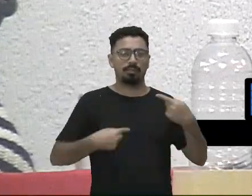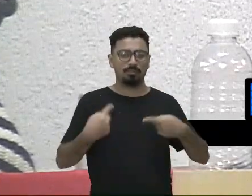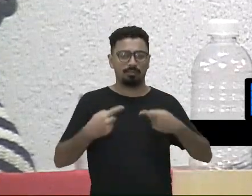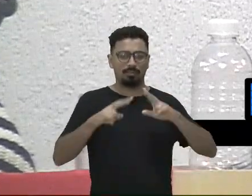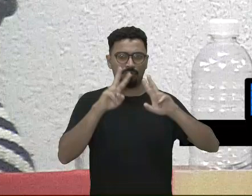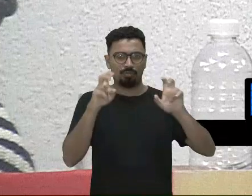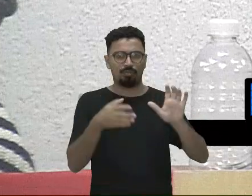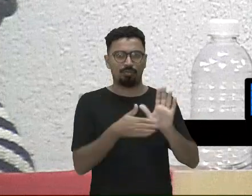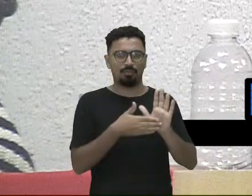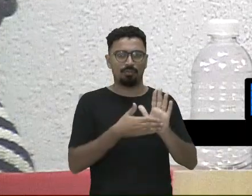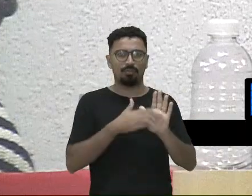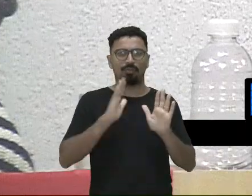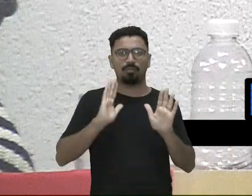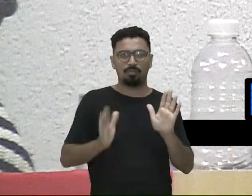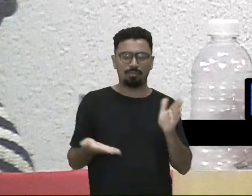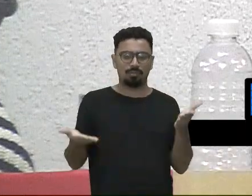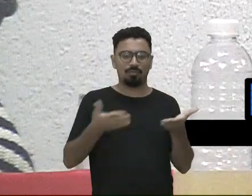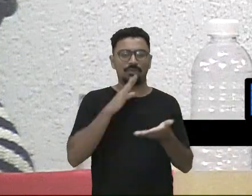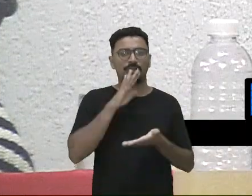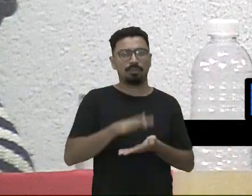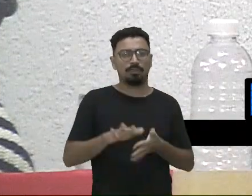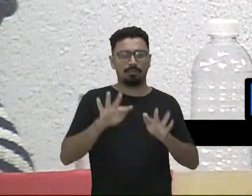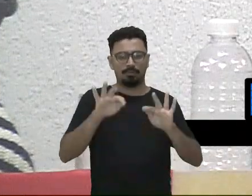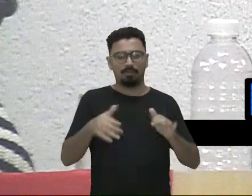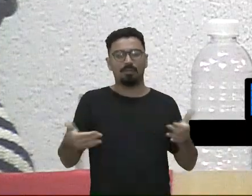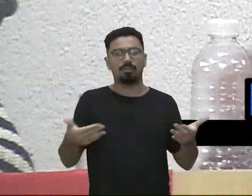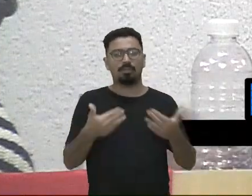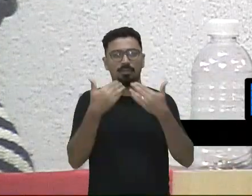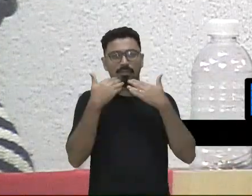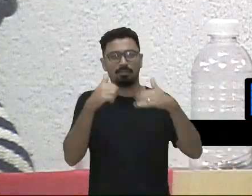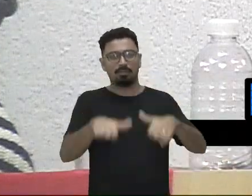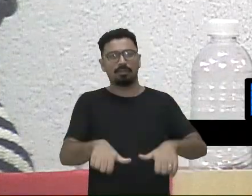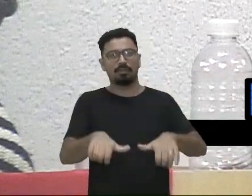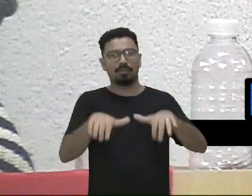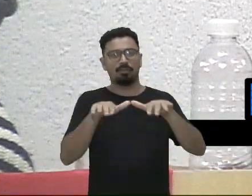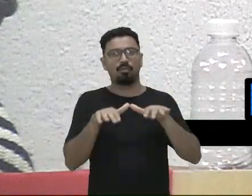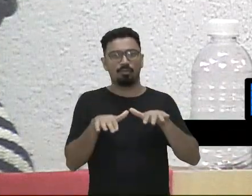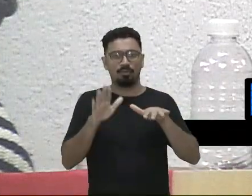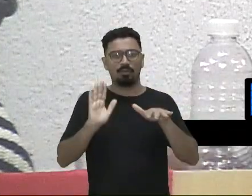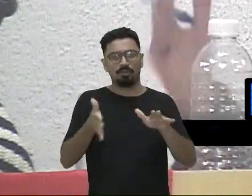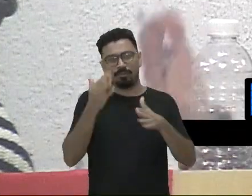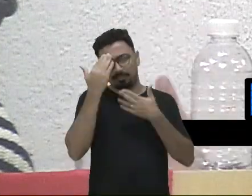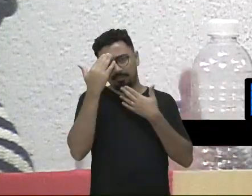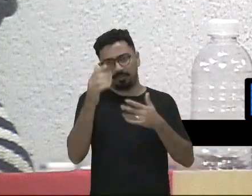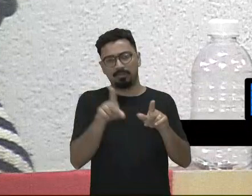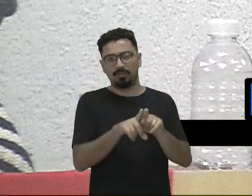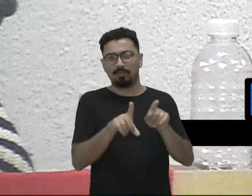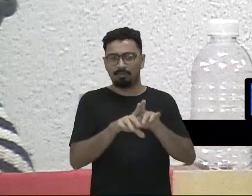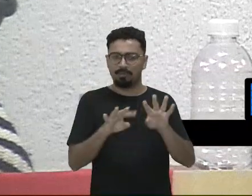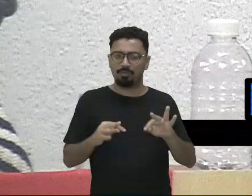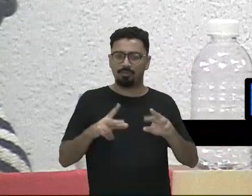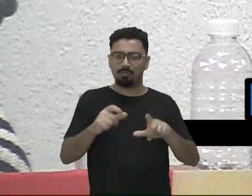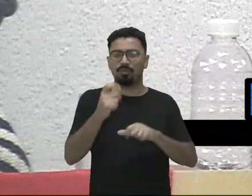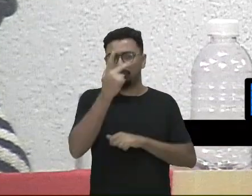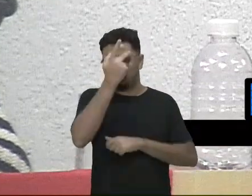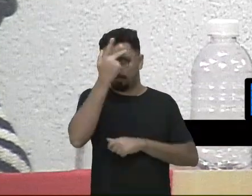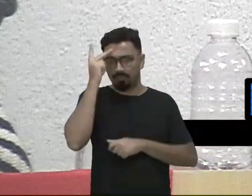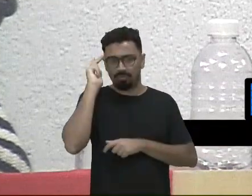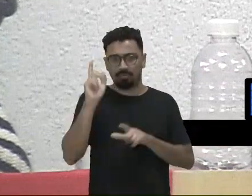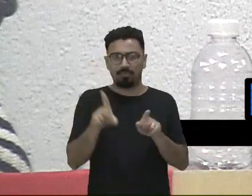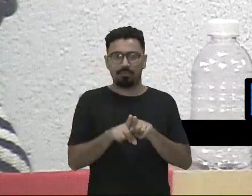aqui propostos na tarde de hoje, eu declaro encerrada essa audiência pública, agradecendo a presença de todas as pessoas aqui